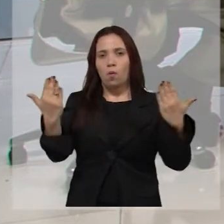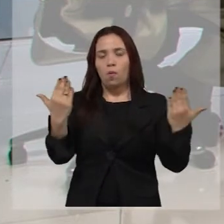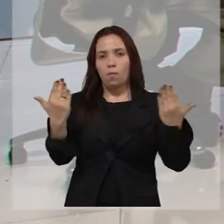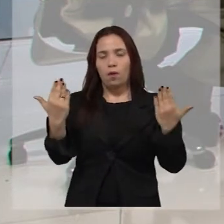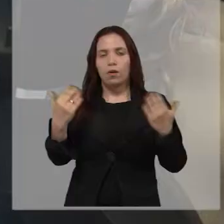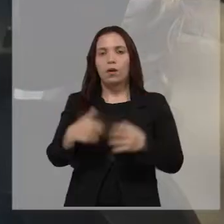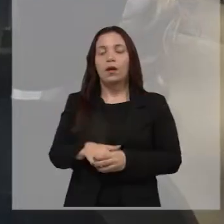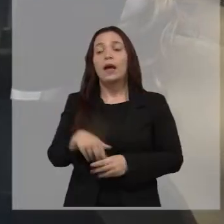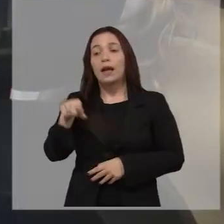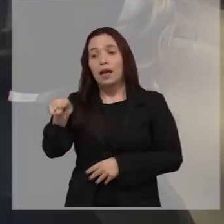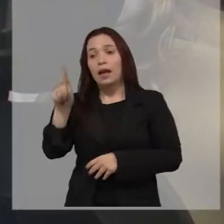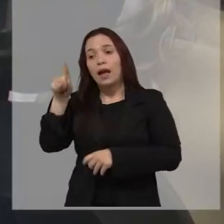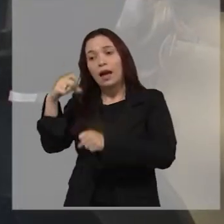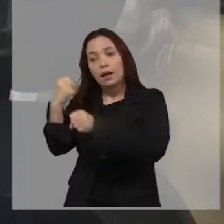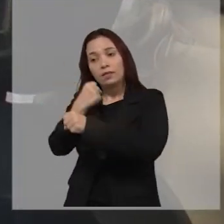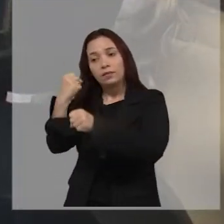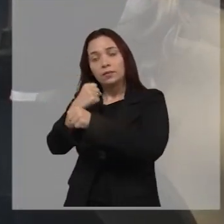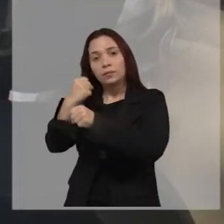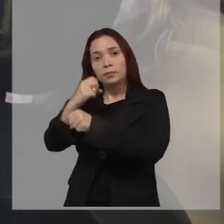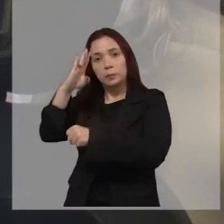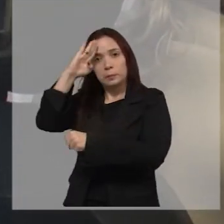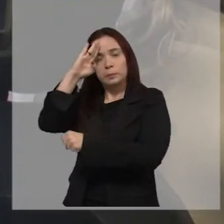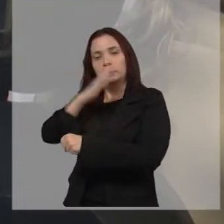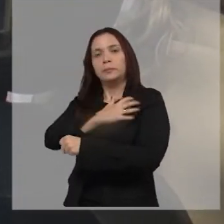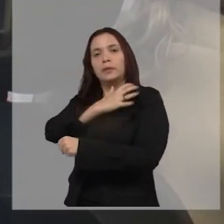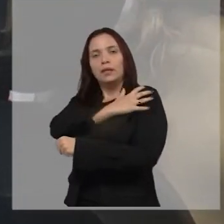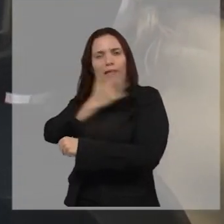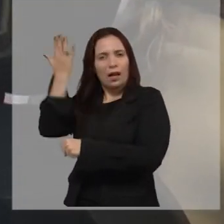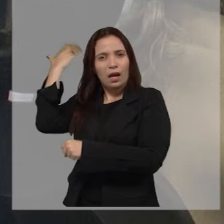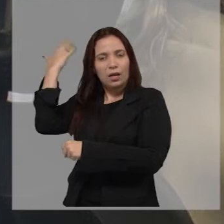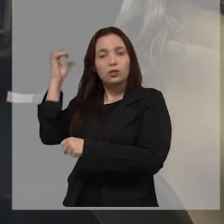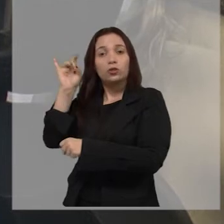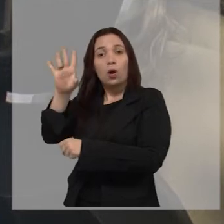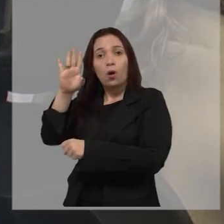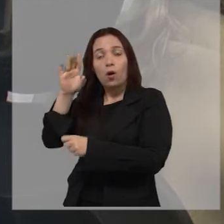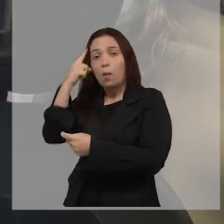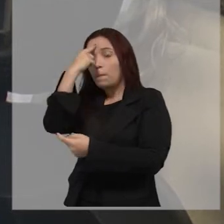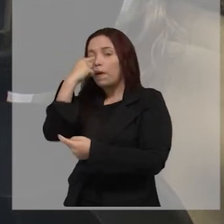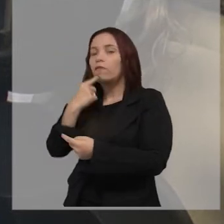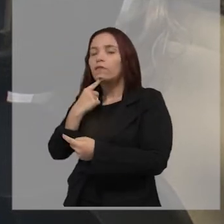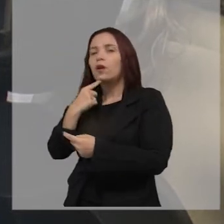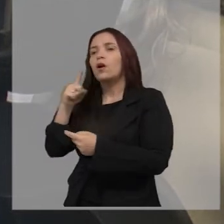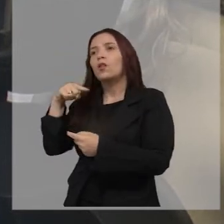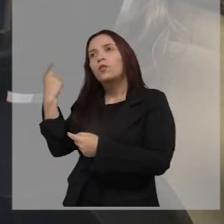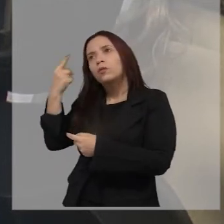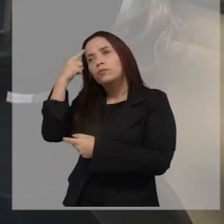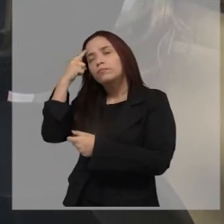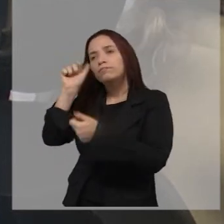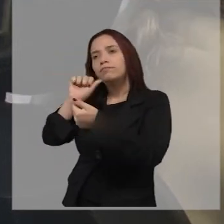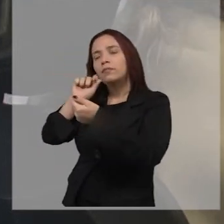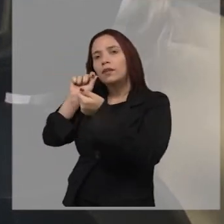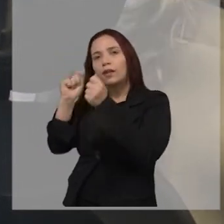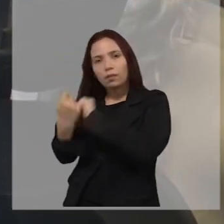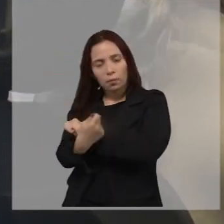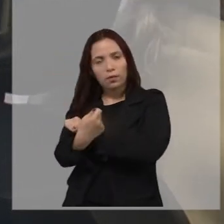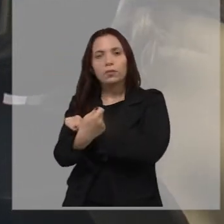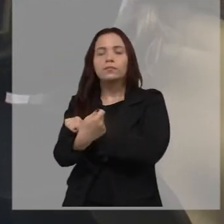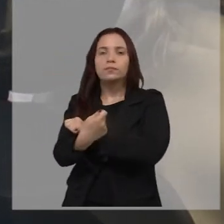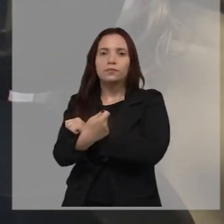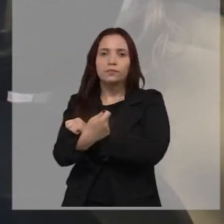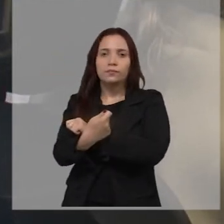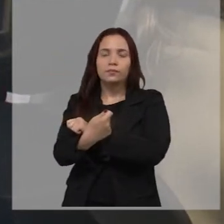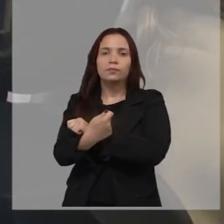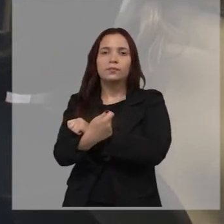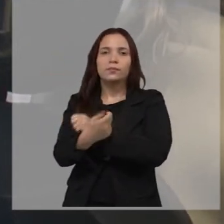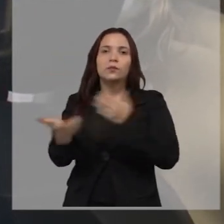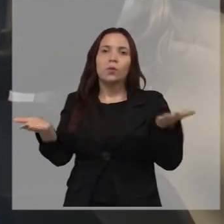deram não é igual aos outros. Militar. Não é um presídio comum. Sei. Presídios comuns. Nós tentamos adaptar o que a gente pegou